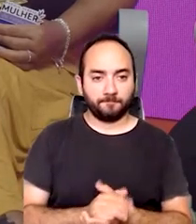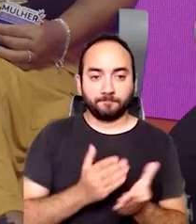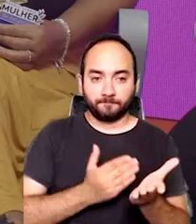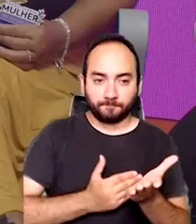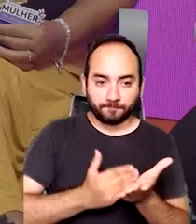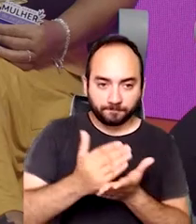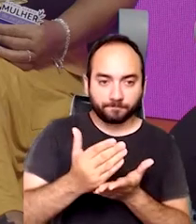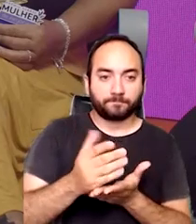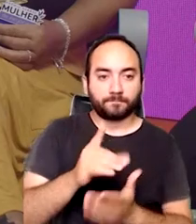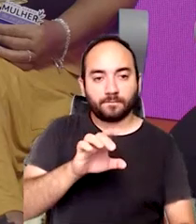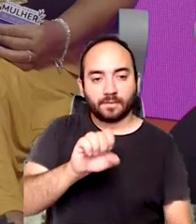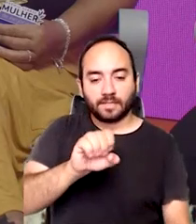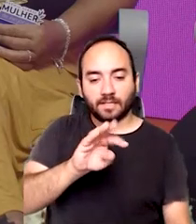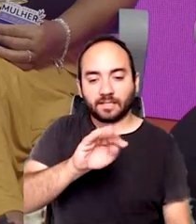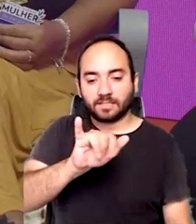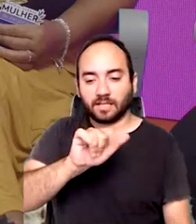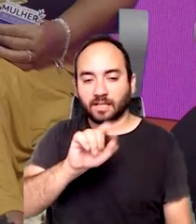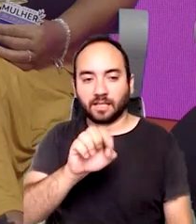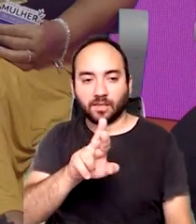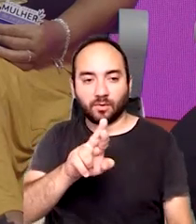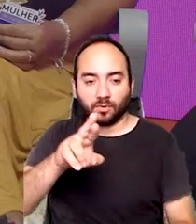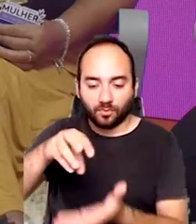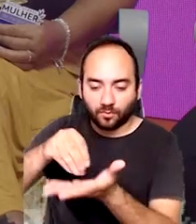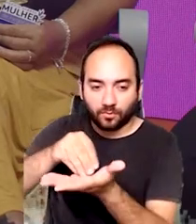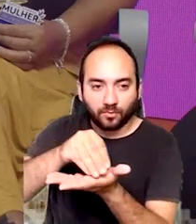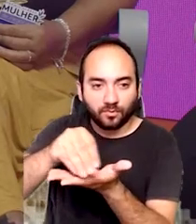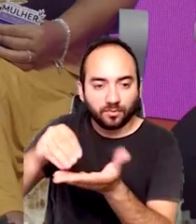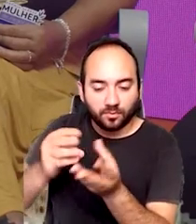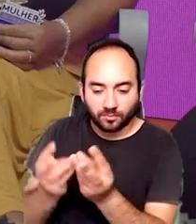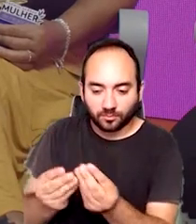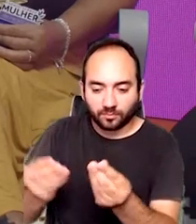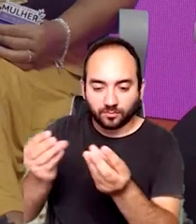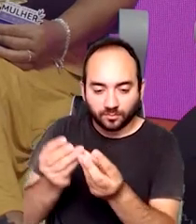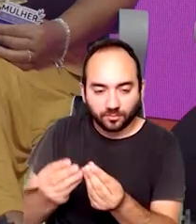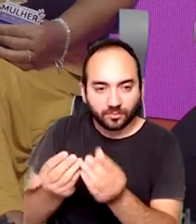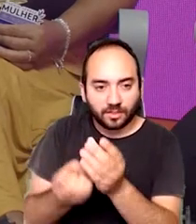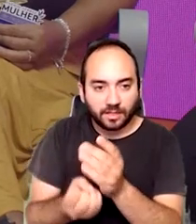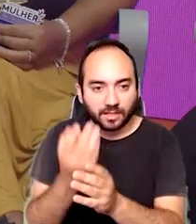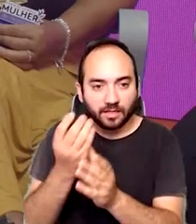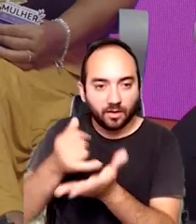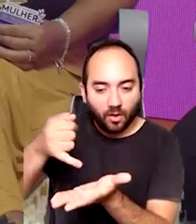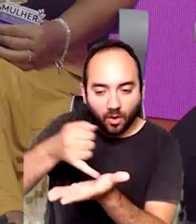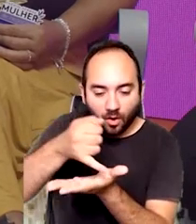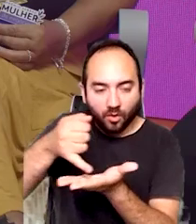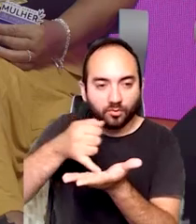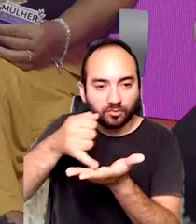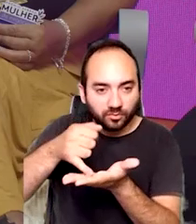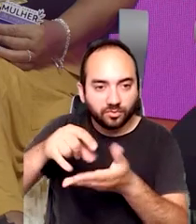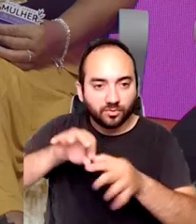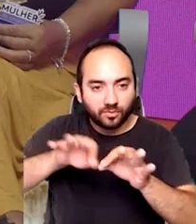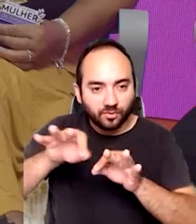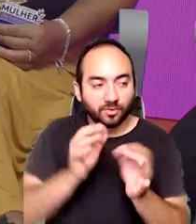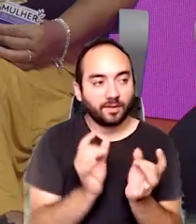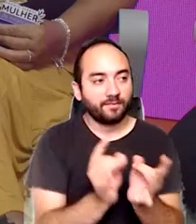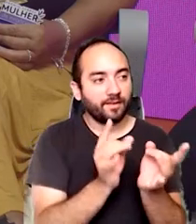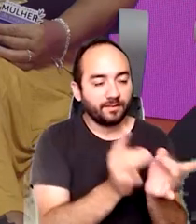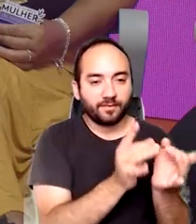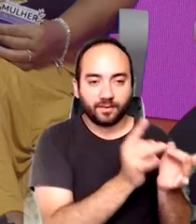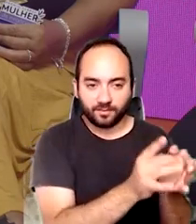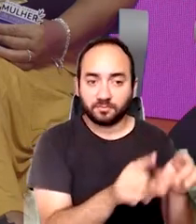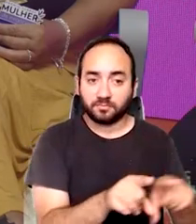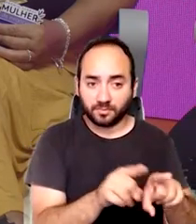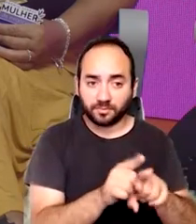comecei com um destilador bem pequenininho a destilar Pou que eu destilava eu